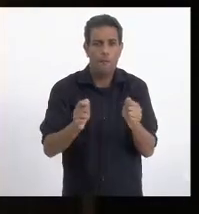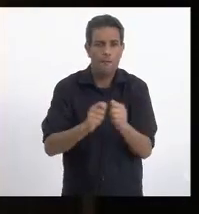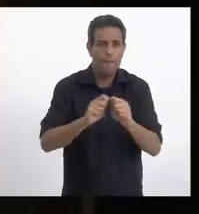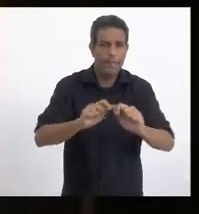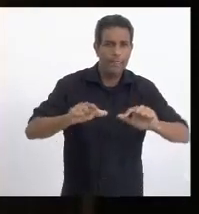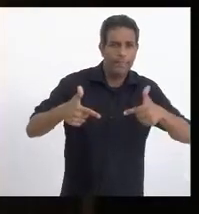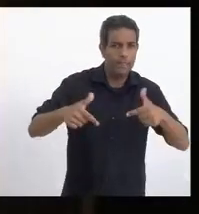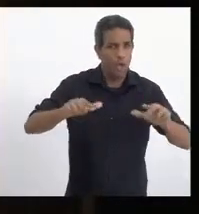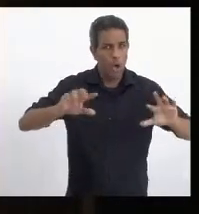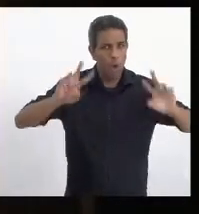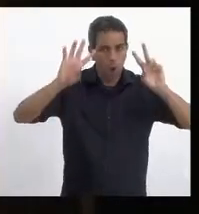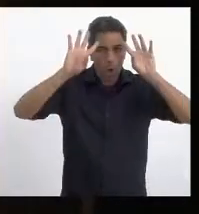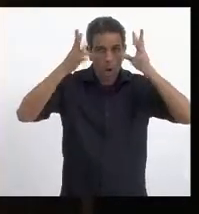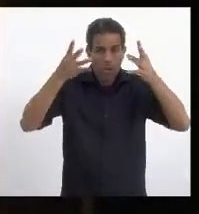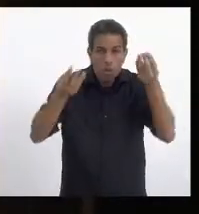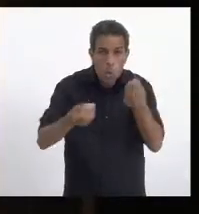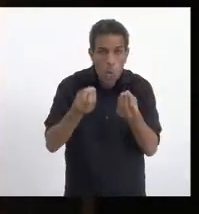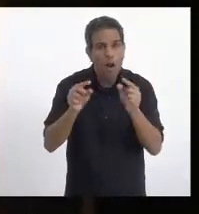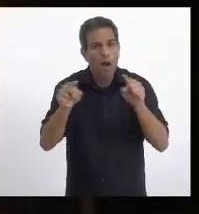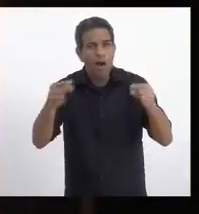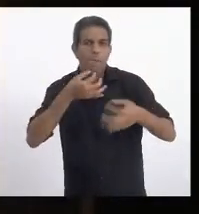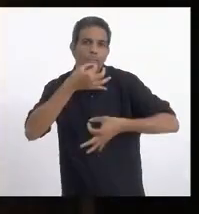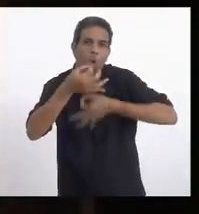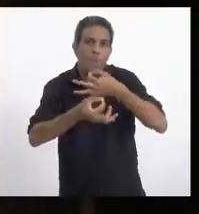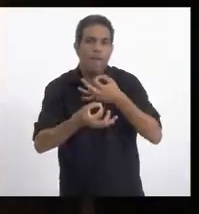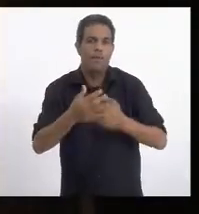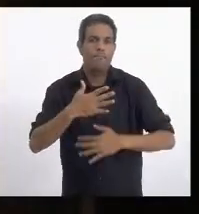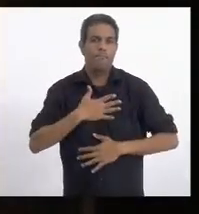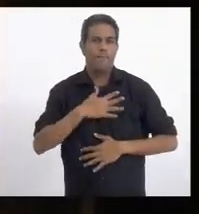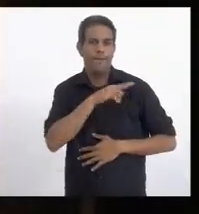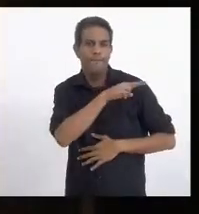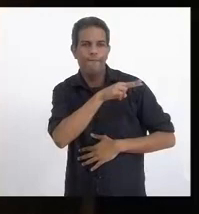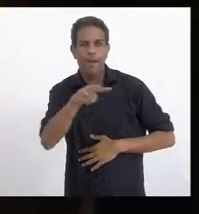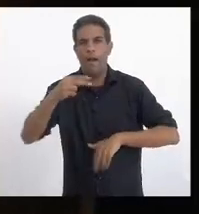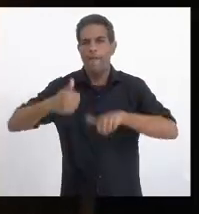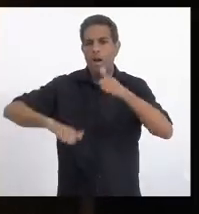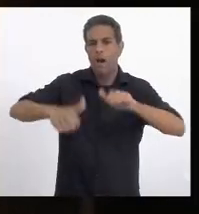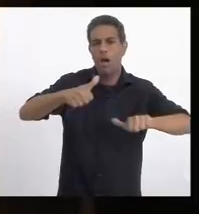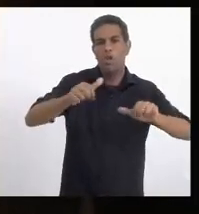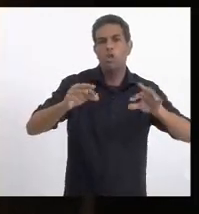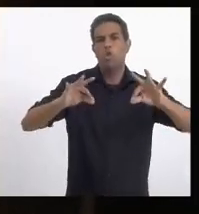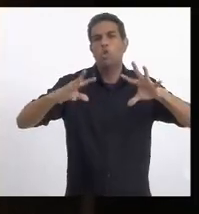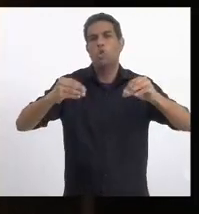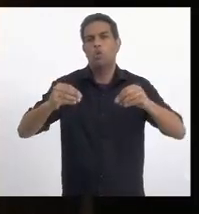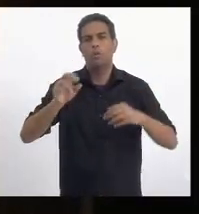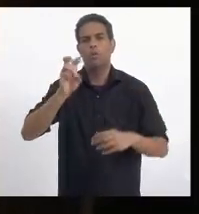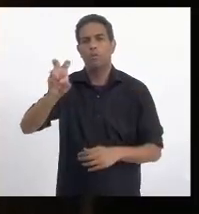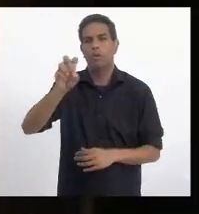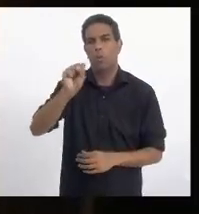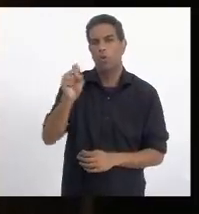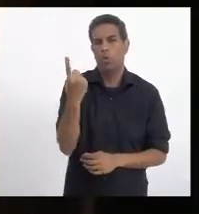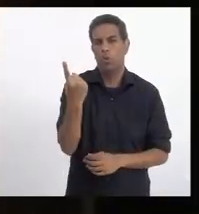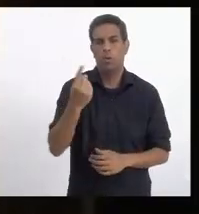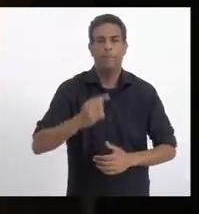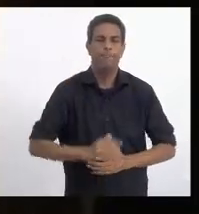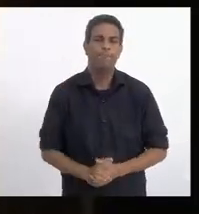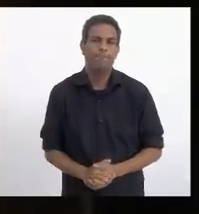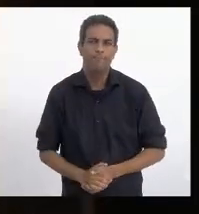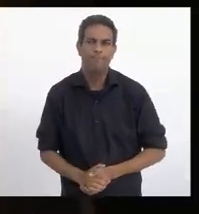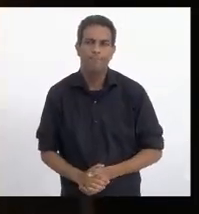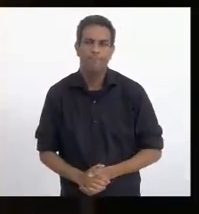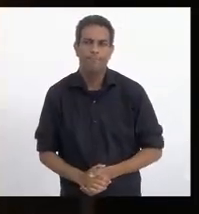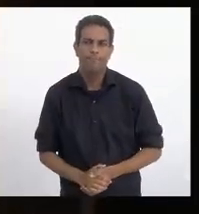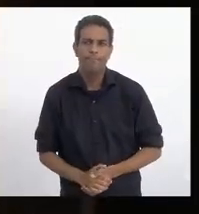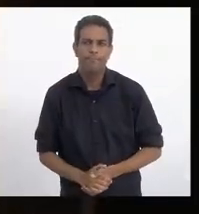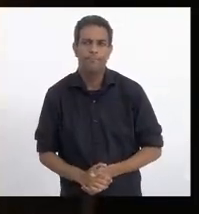foi feito não aconteceu Essa é a minha opinião e me ponderação quanto ao projeto 581 é